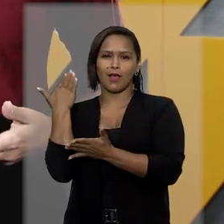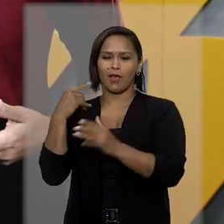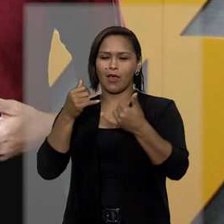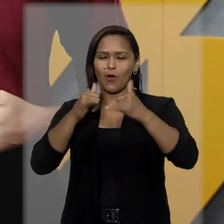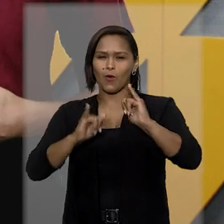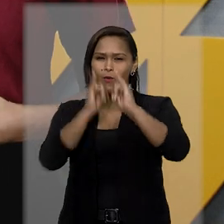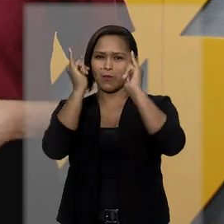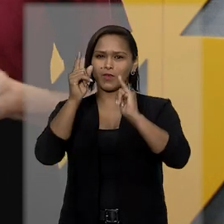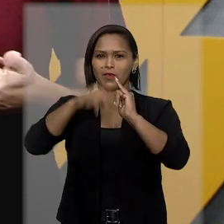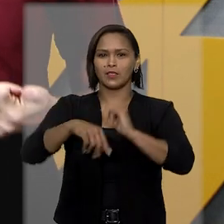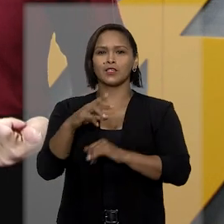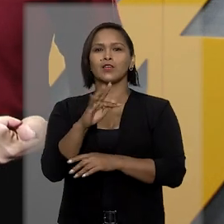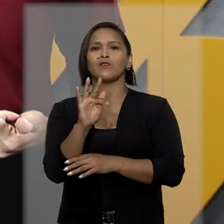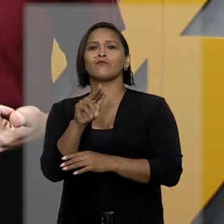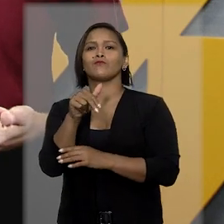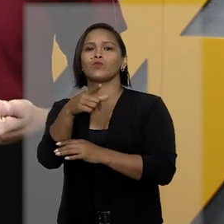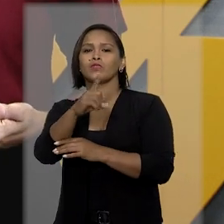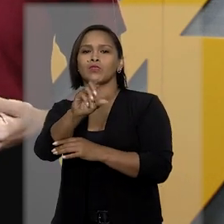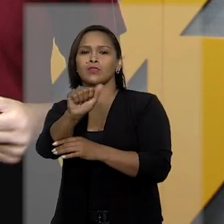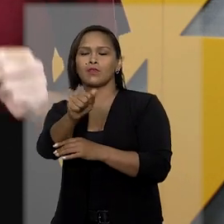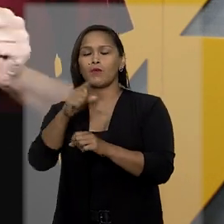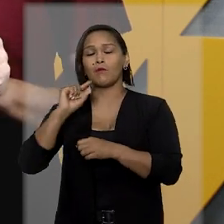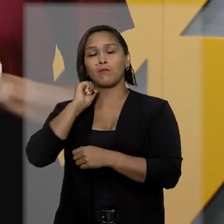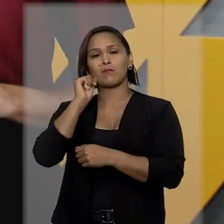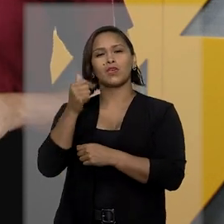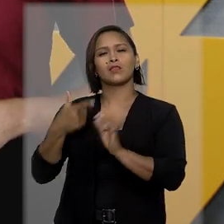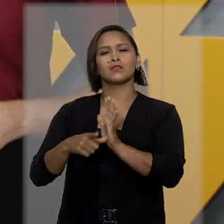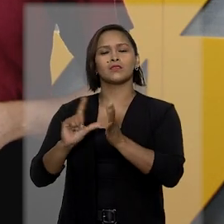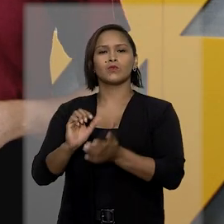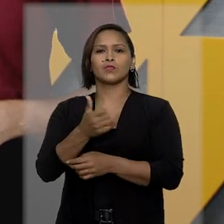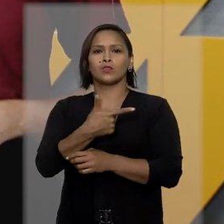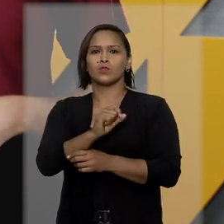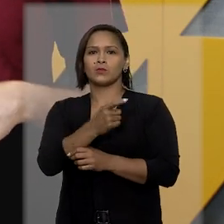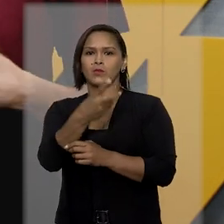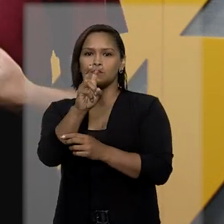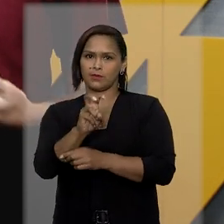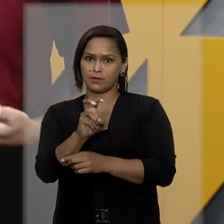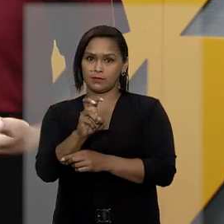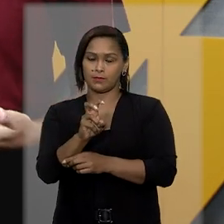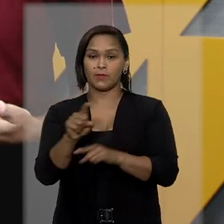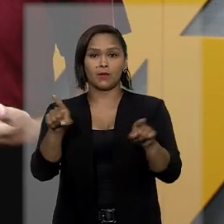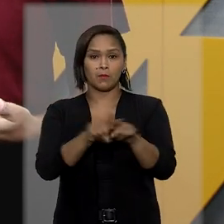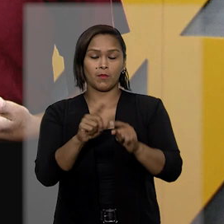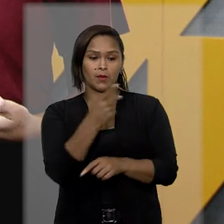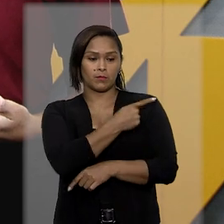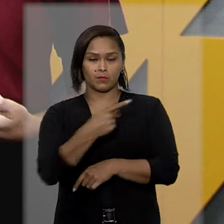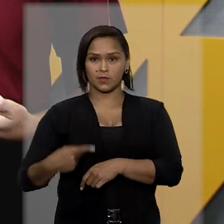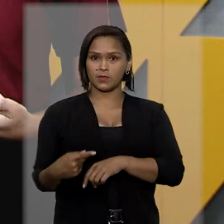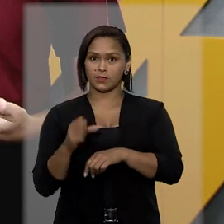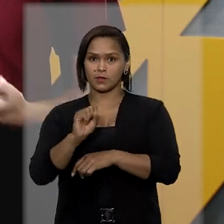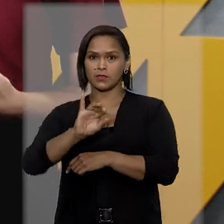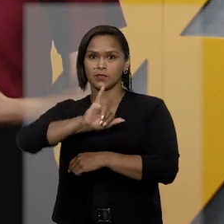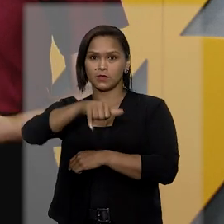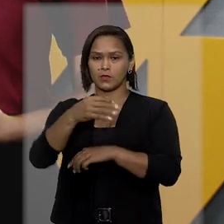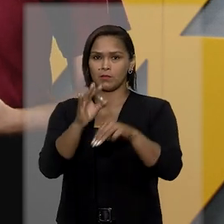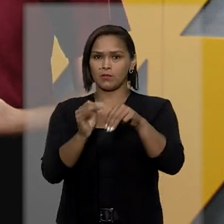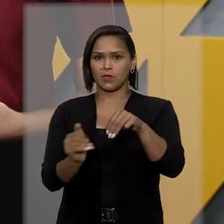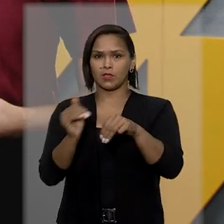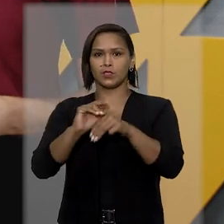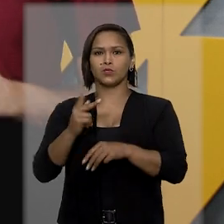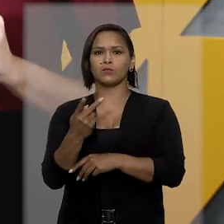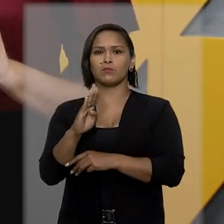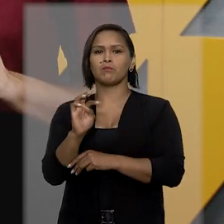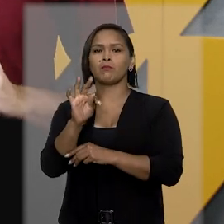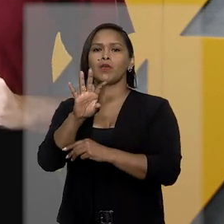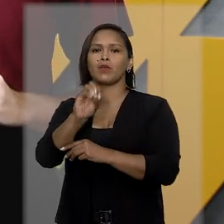rompimento da barragem de Fundão em Mariana, Minas Gerais, em 2015. Para o presidente do STJ, ministro Humberto